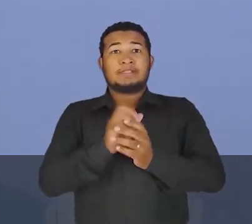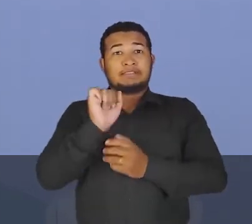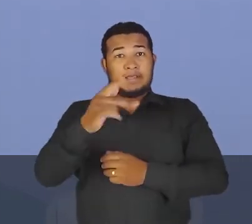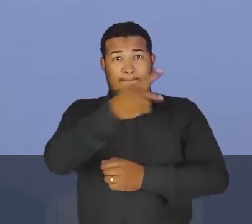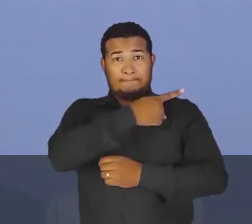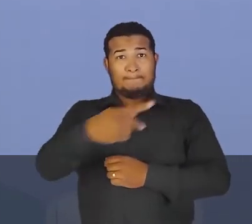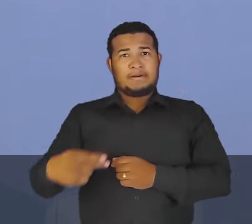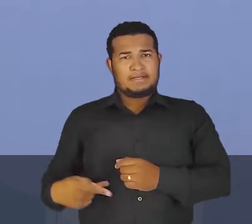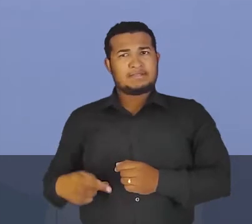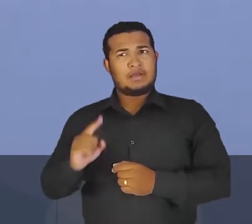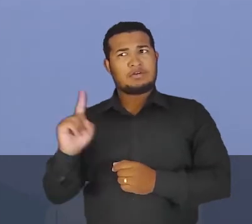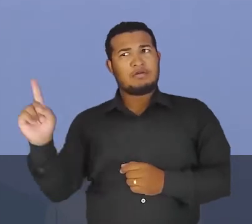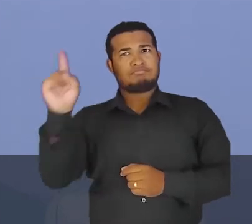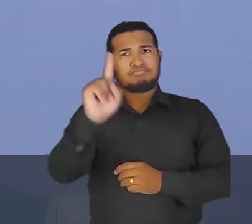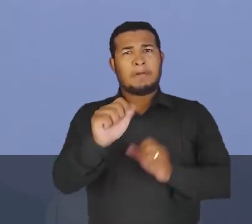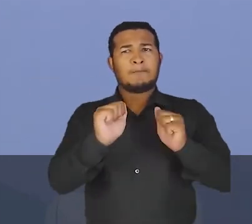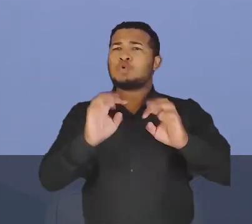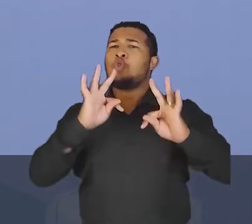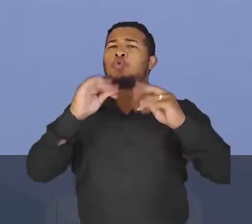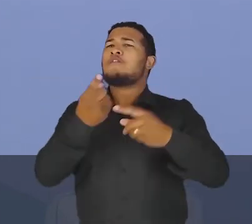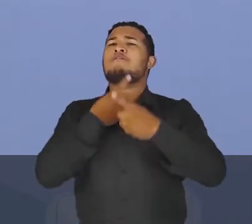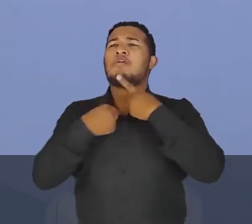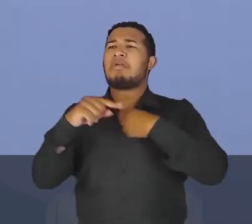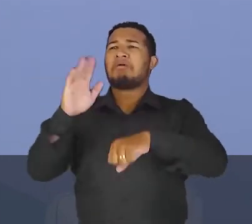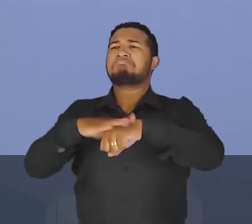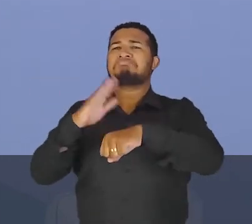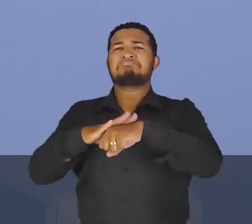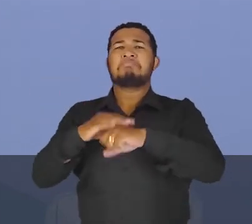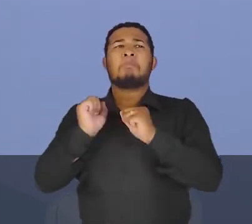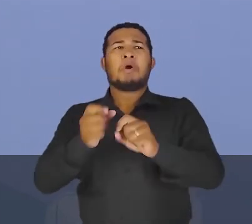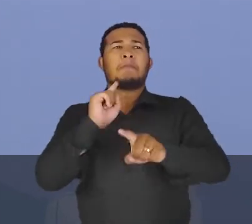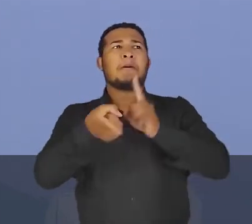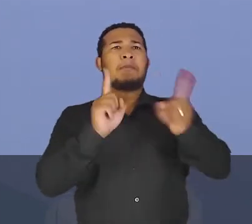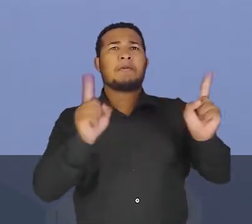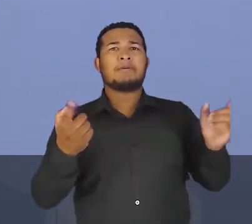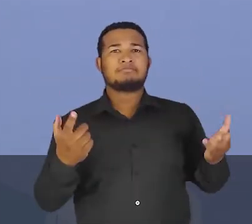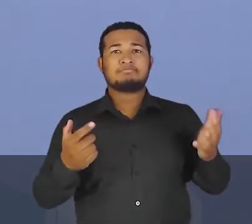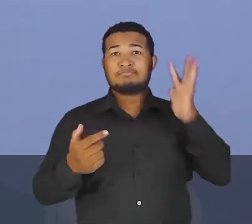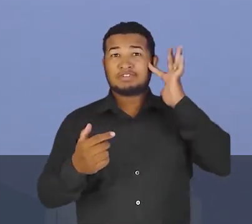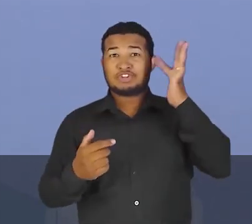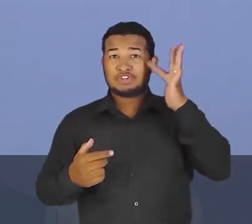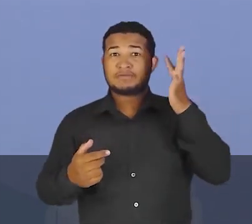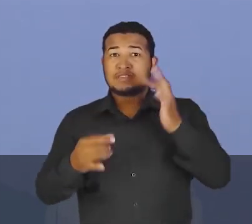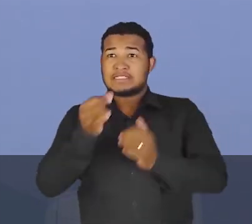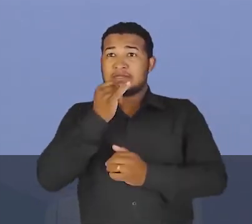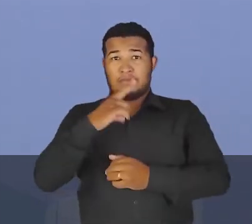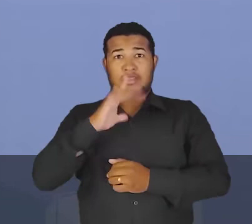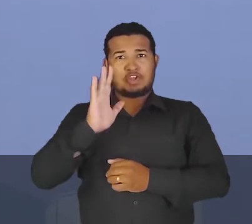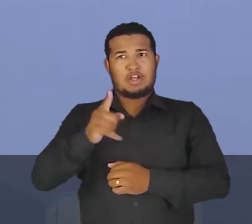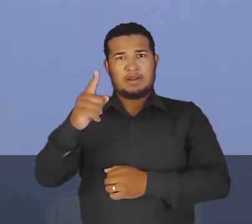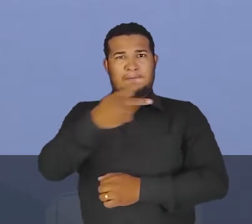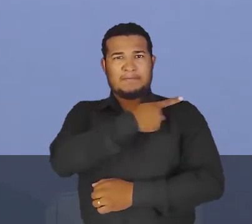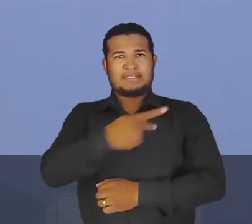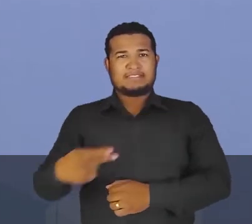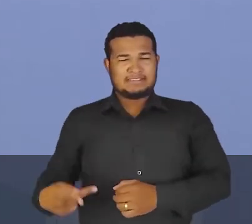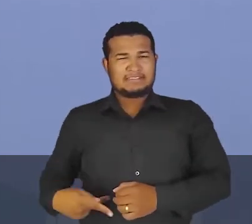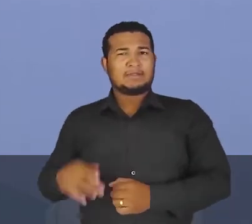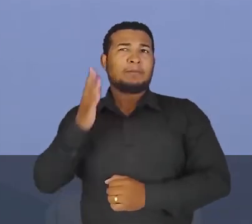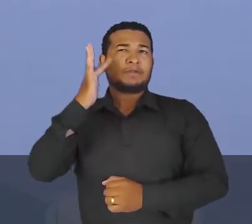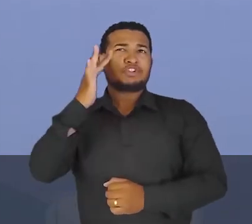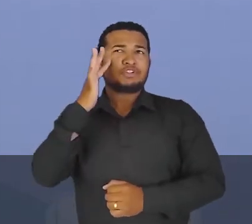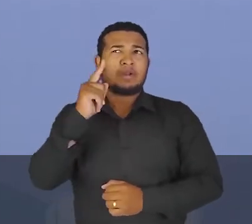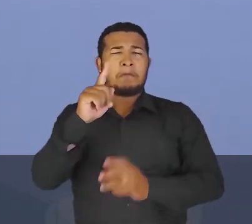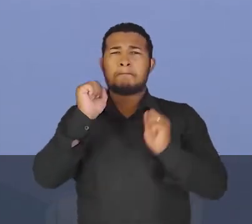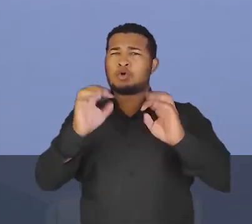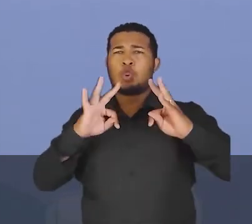presidente ele pudesse fazer tudo o que ele quisesse. Imagina nisso. Imagina, você tem lá o presidente da República, imagina que ele pudesse